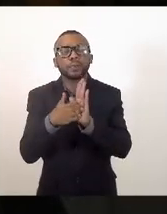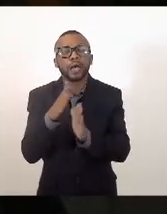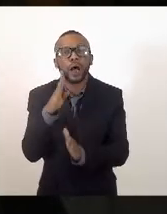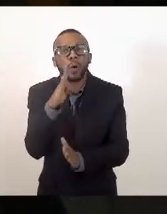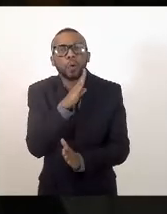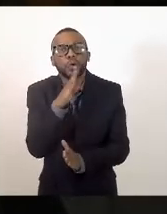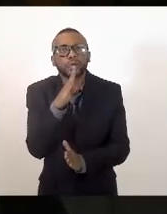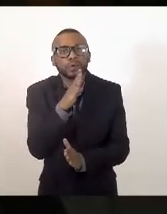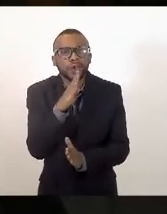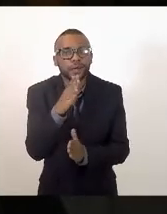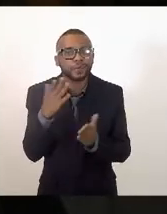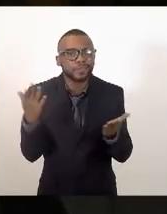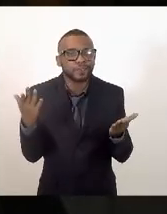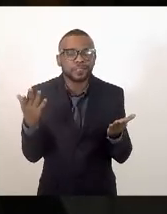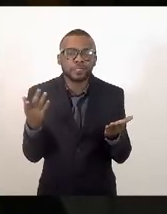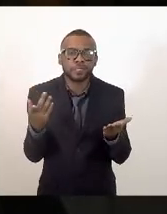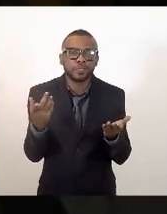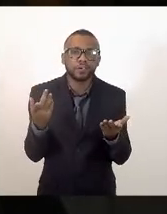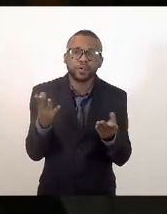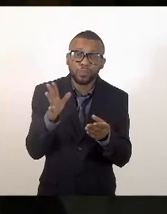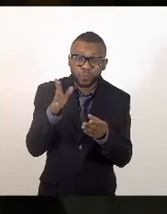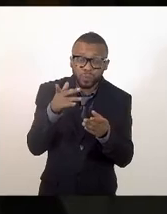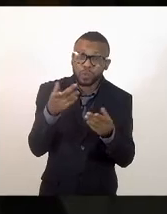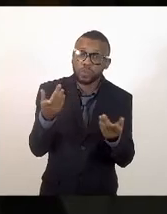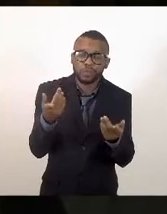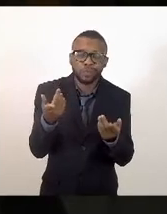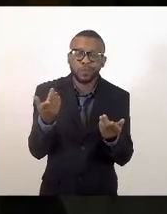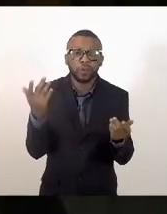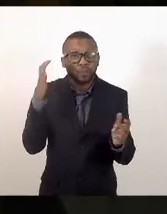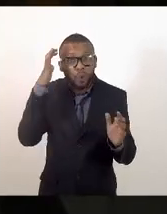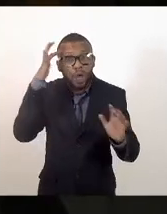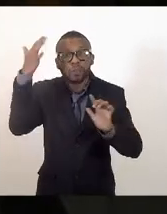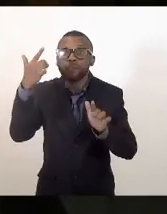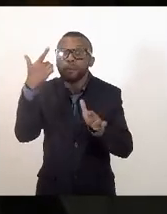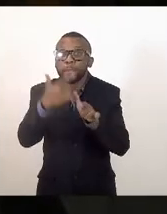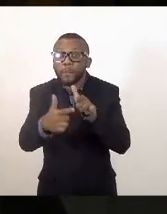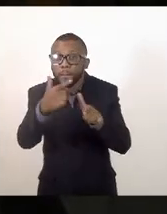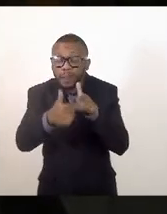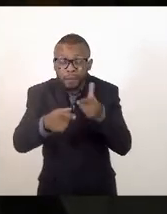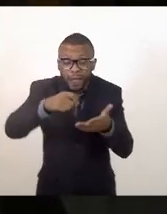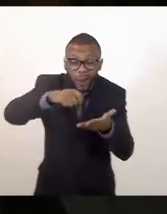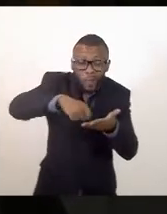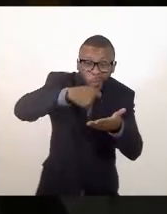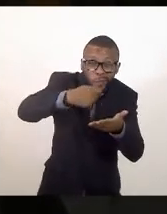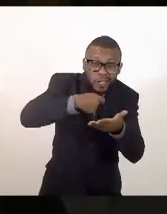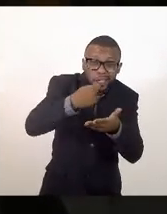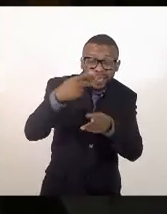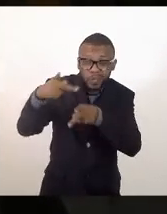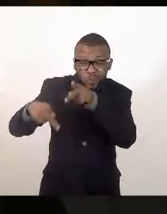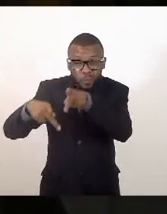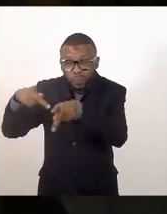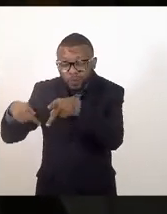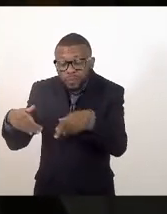urgente, não bota comida na barriga do povo que está faminto e não